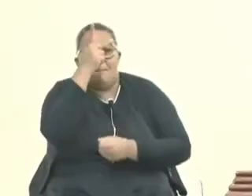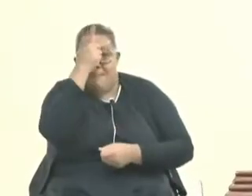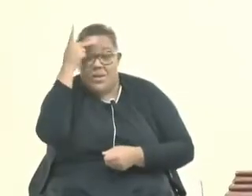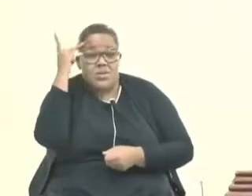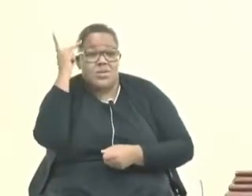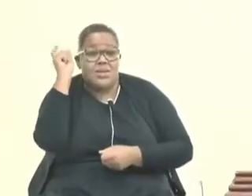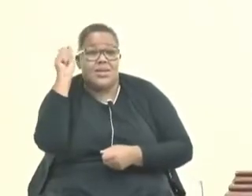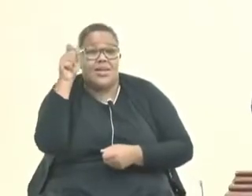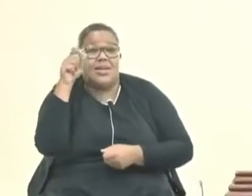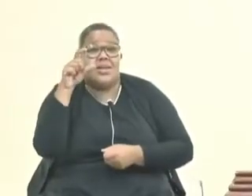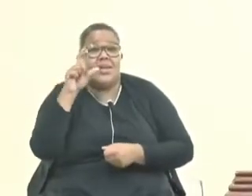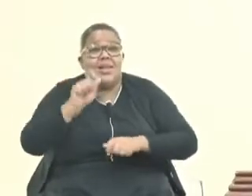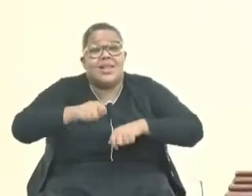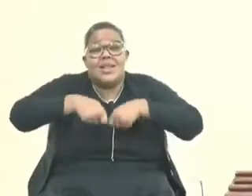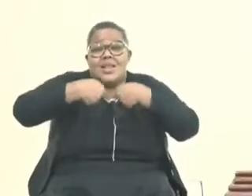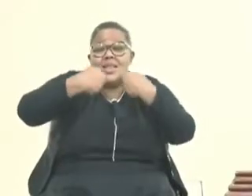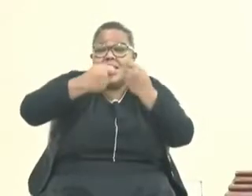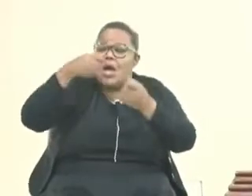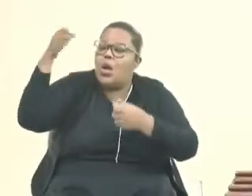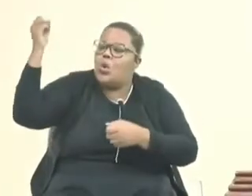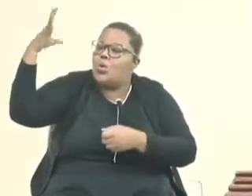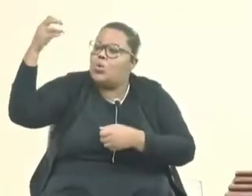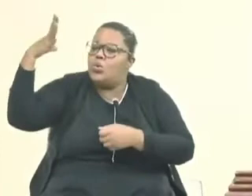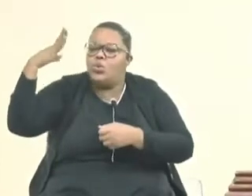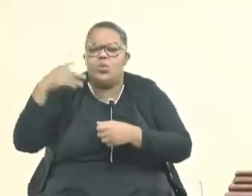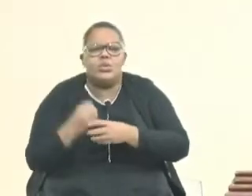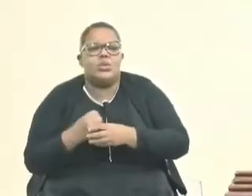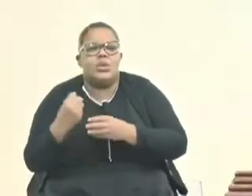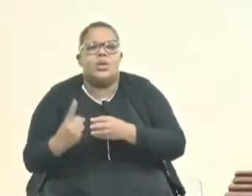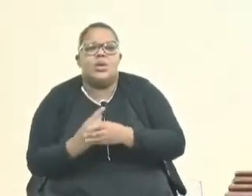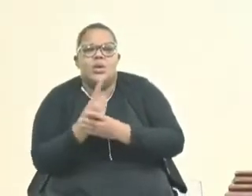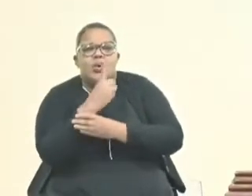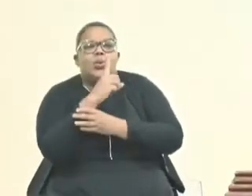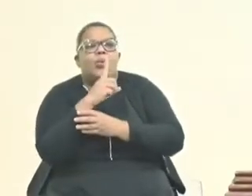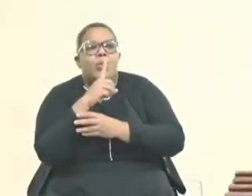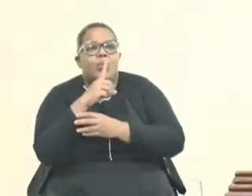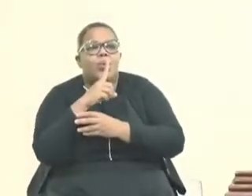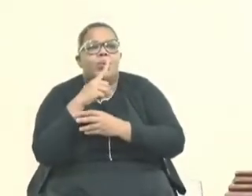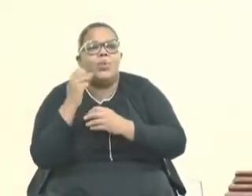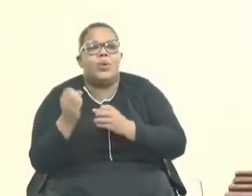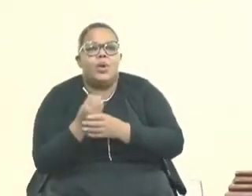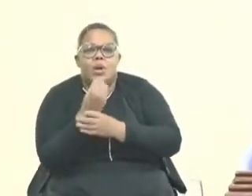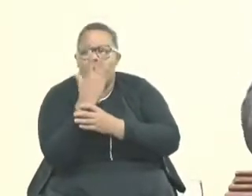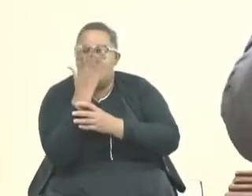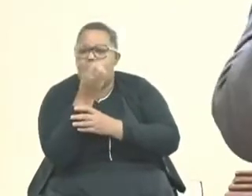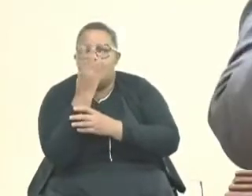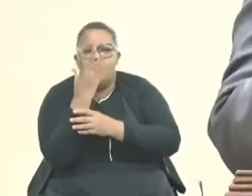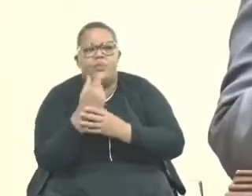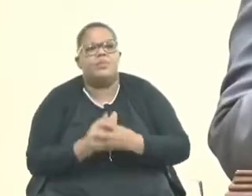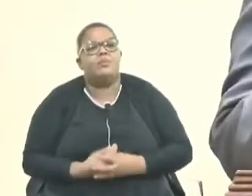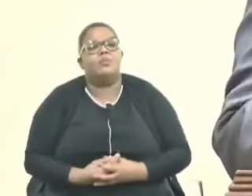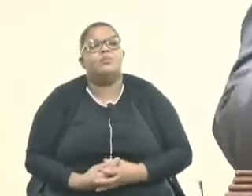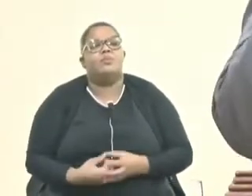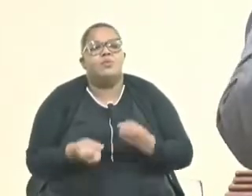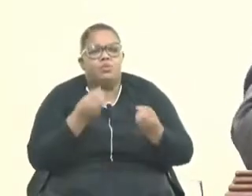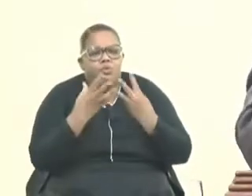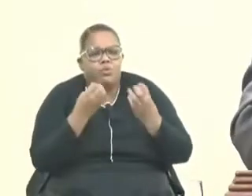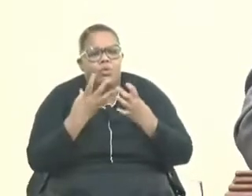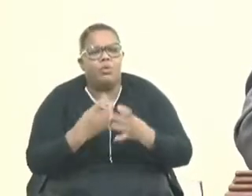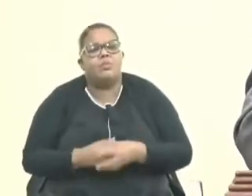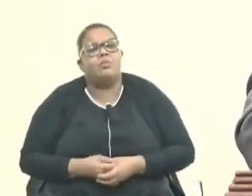de acender a lamparina e era o sinal que tinha alguém para o Vilú